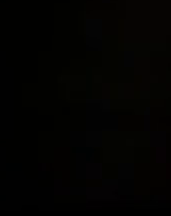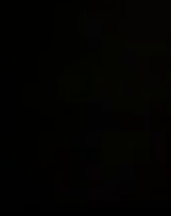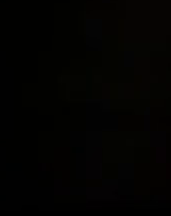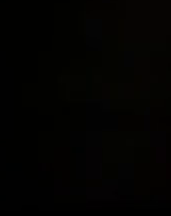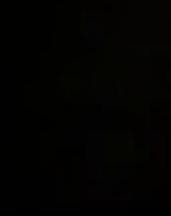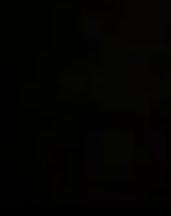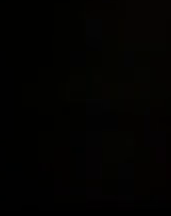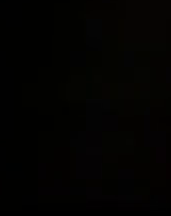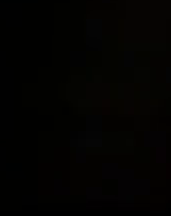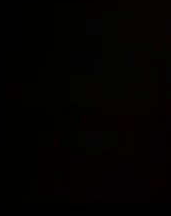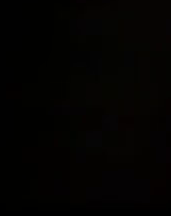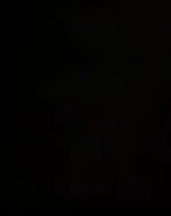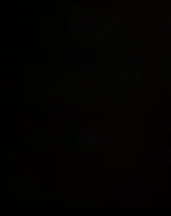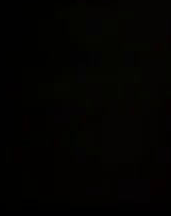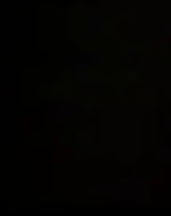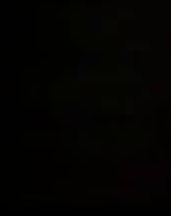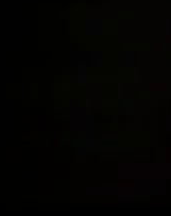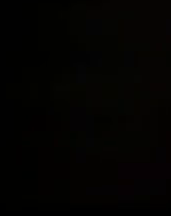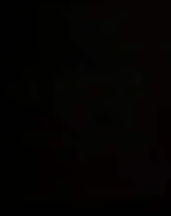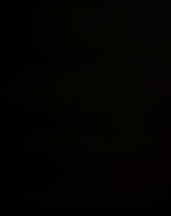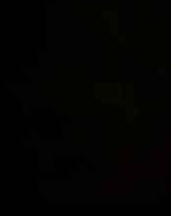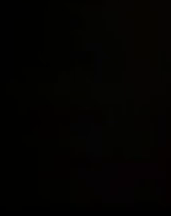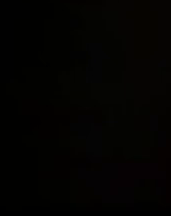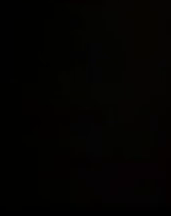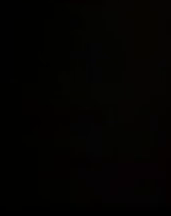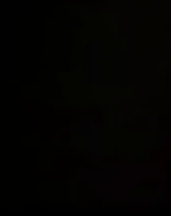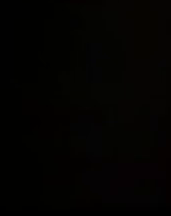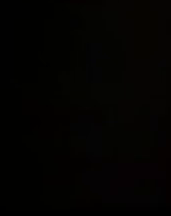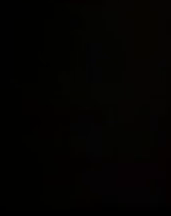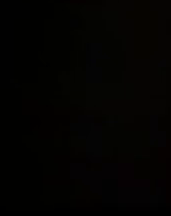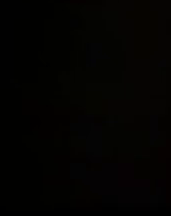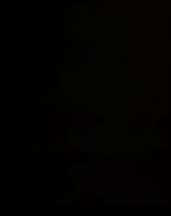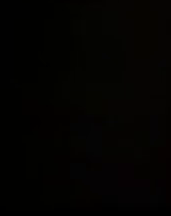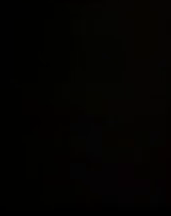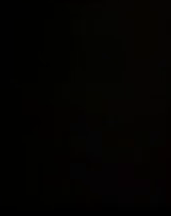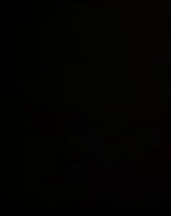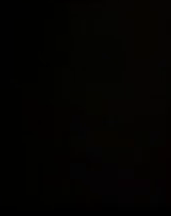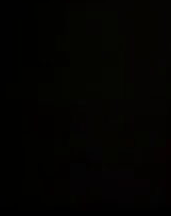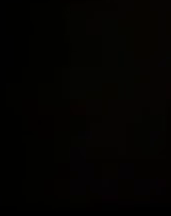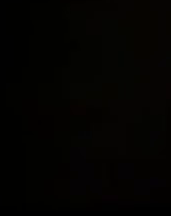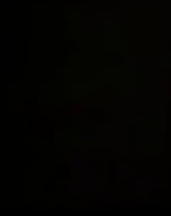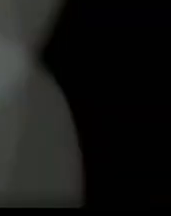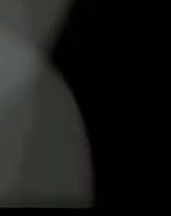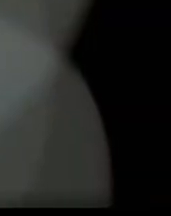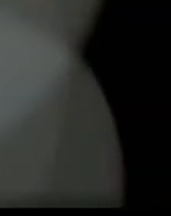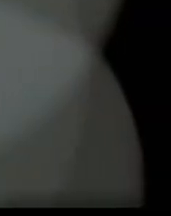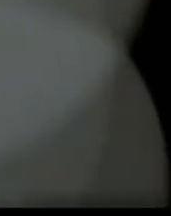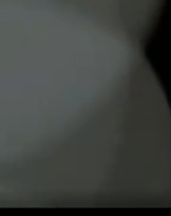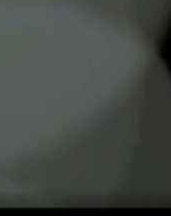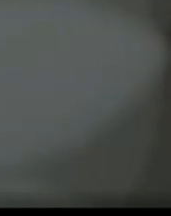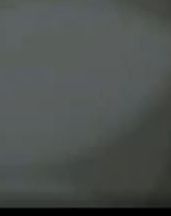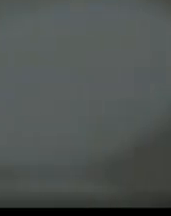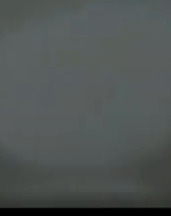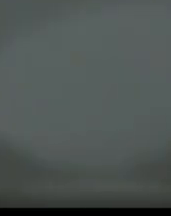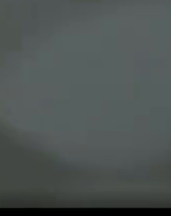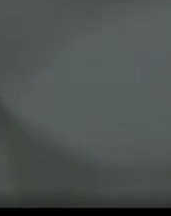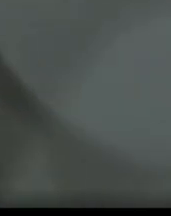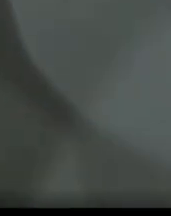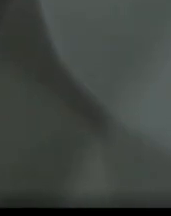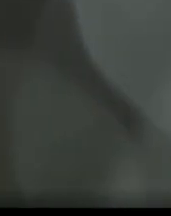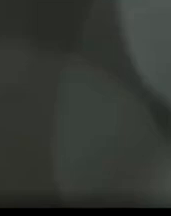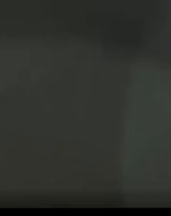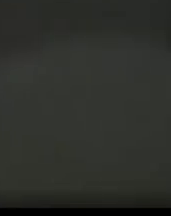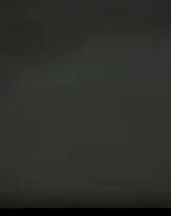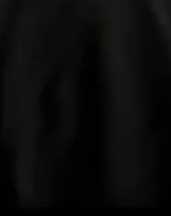dia a dia. Então eu conheci a droga muito cedo, com 11 anos, fumar, cheirar. E chegou um momento da minha vida